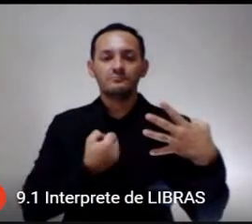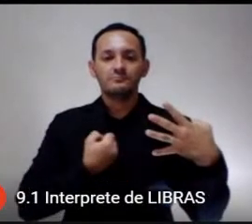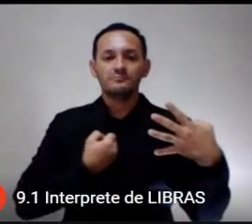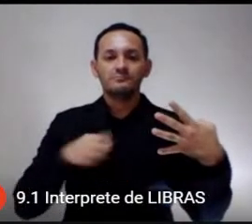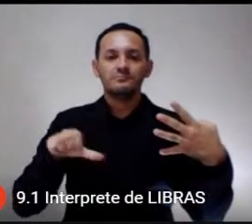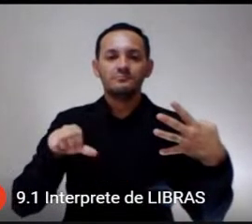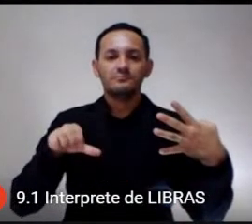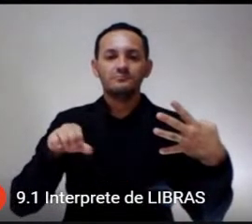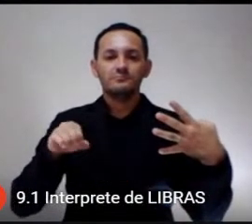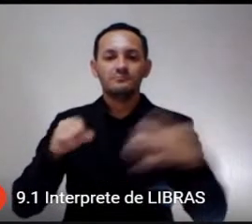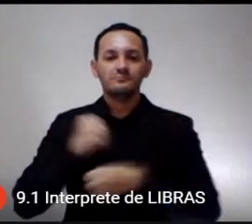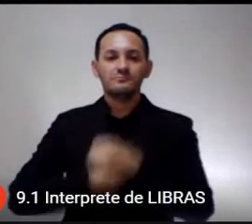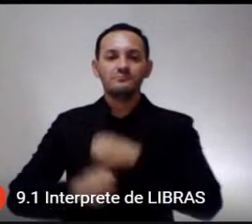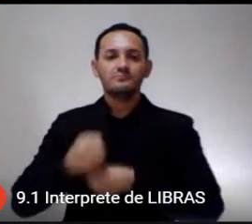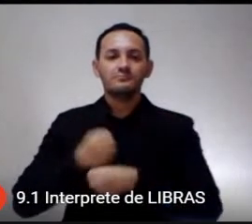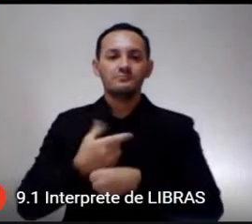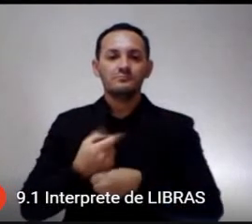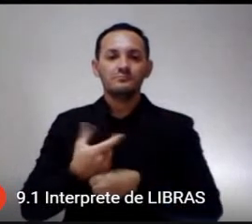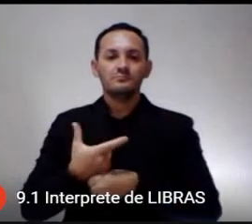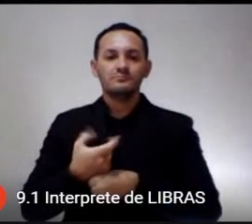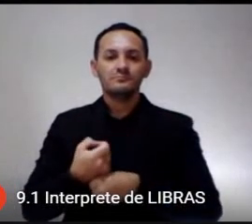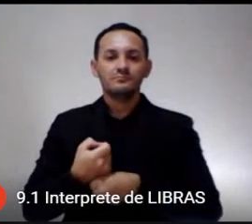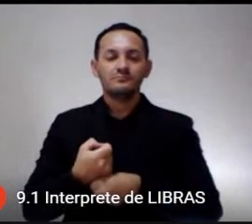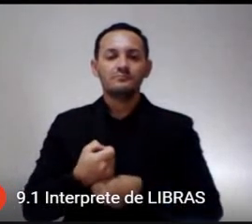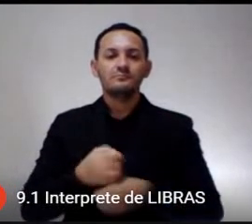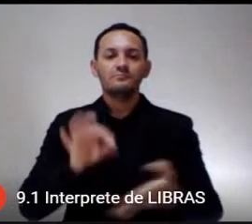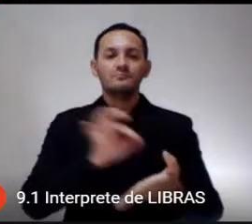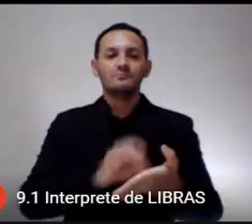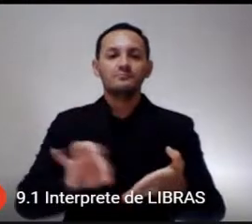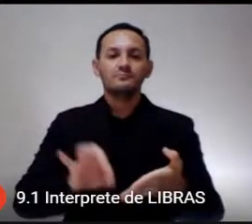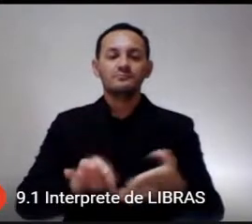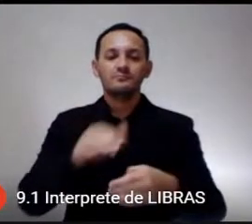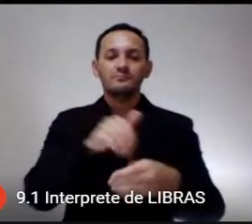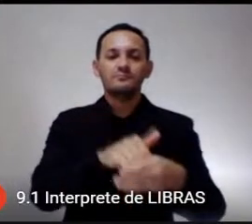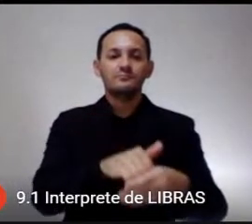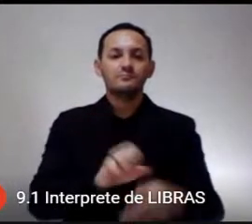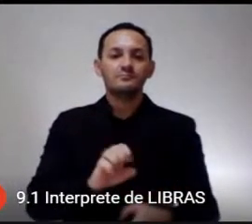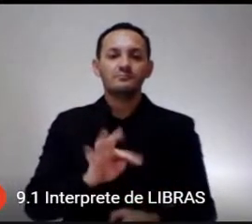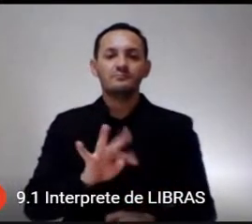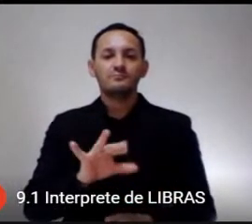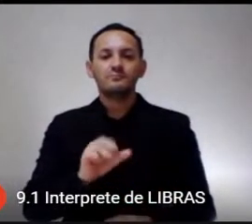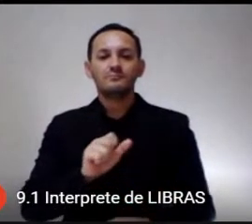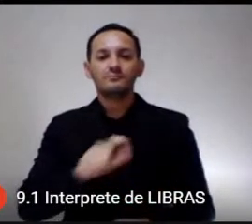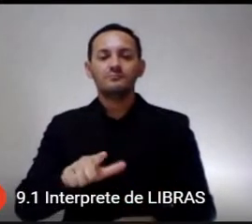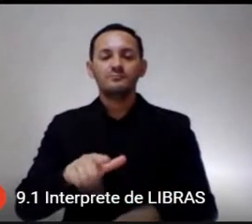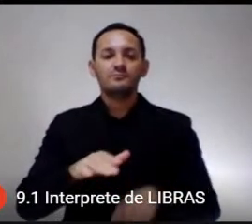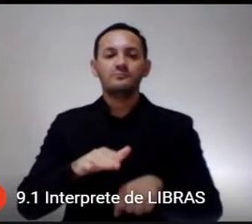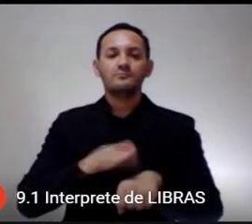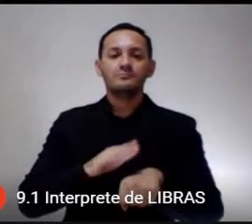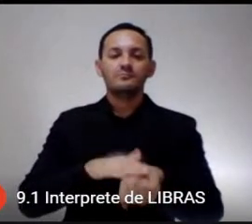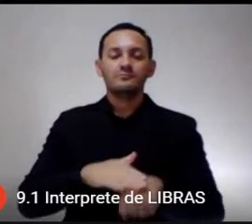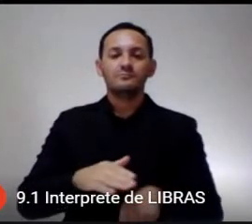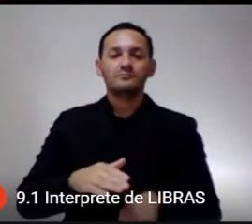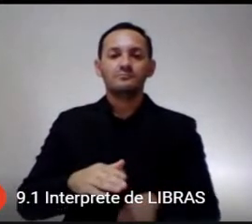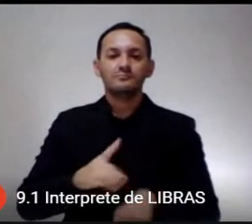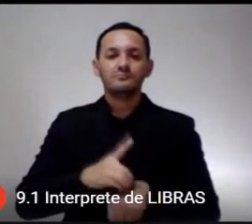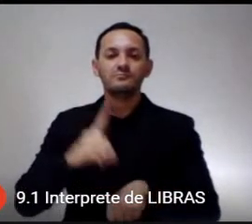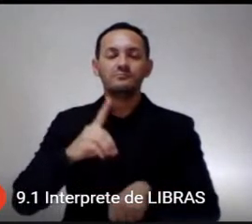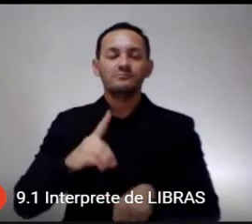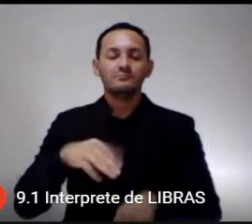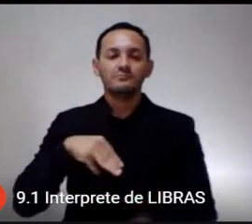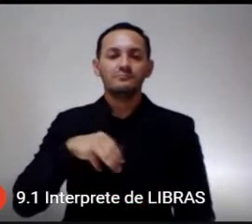90/30/2020, alistamento eleitoral do domicílio eleitoral, da relatoria do doutor Marcelo César Cordeiro, em que é recorrente Nailza Soares